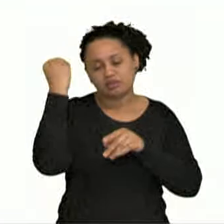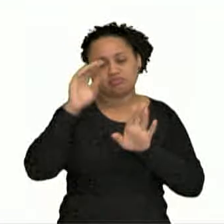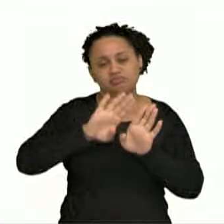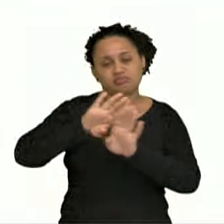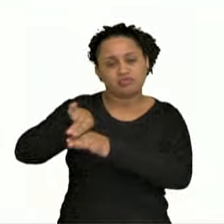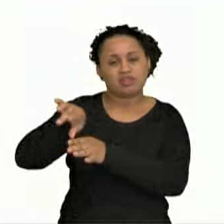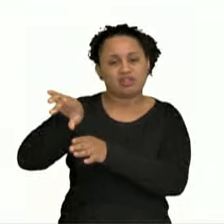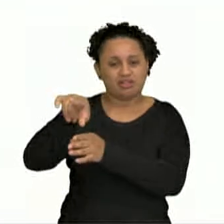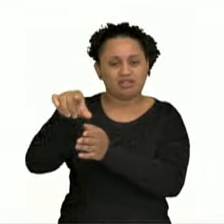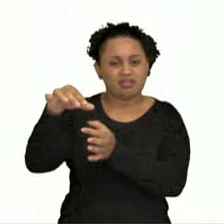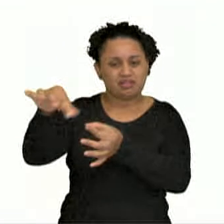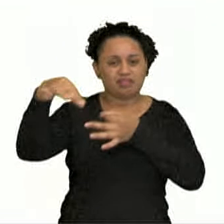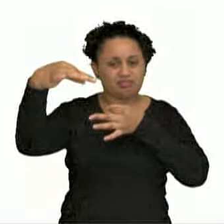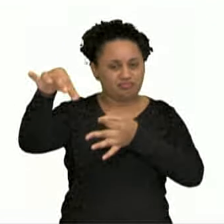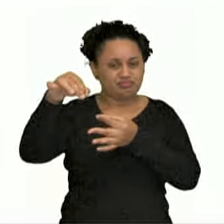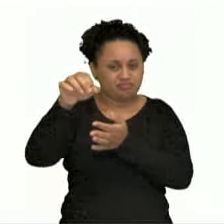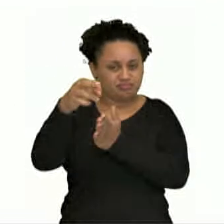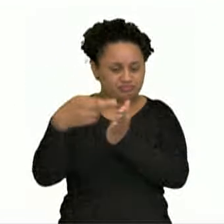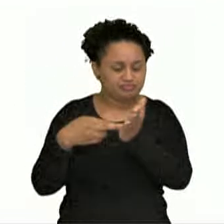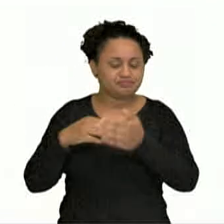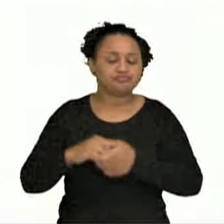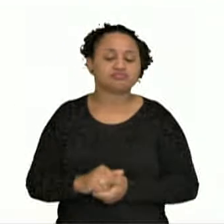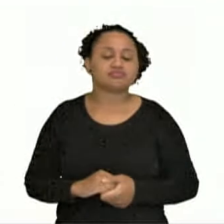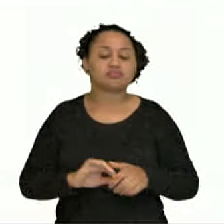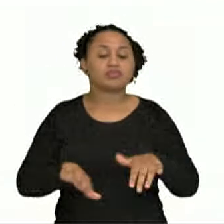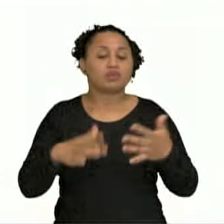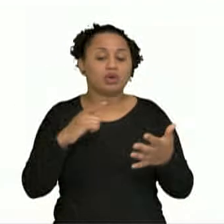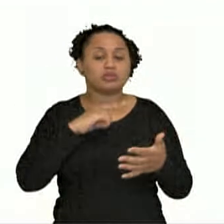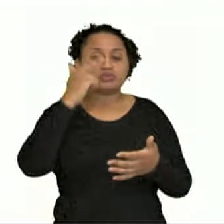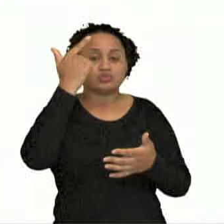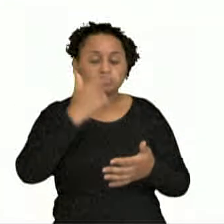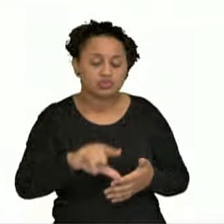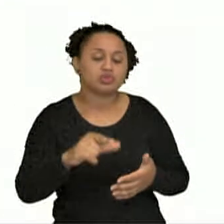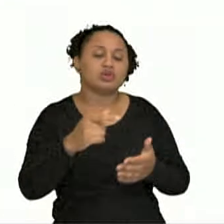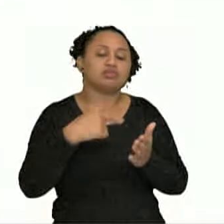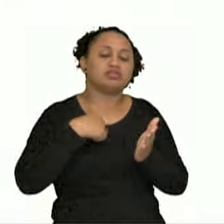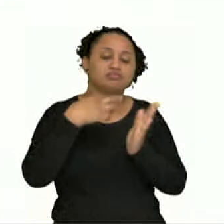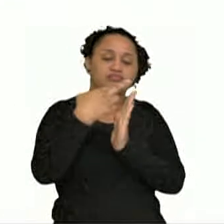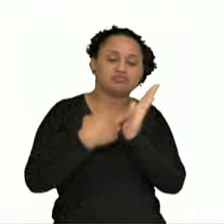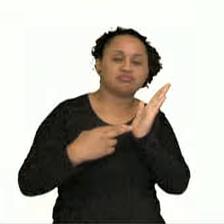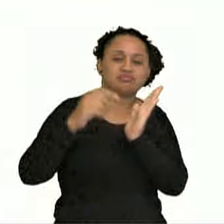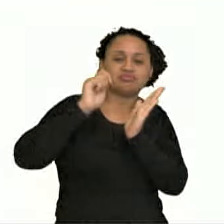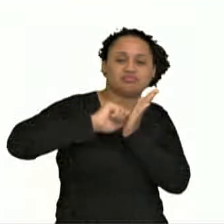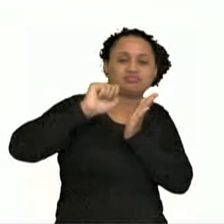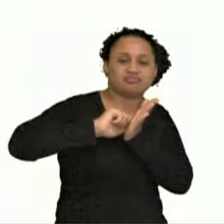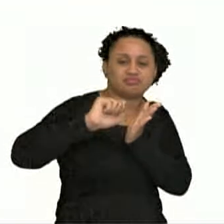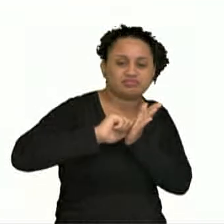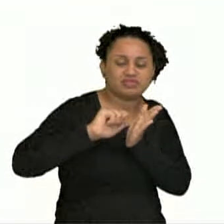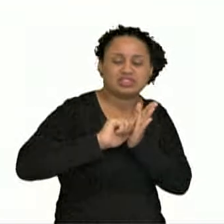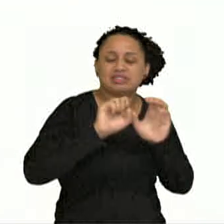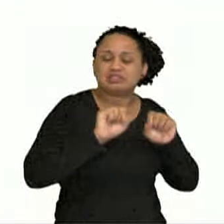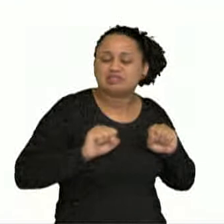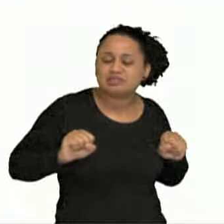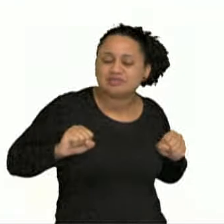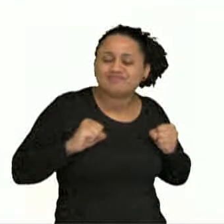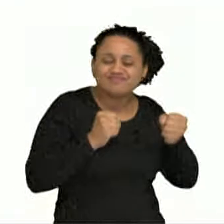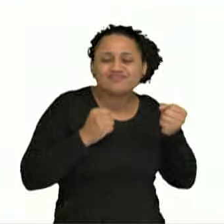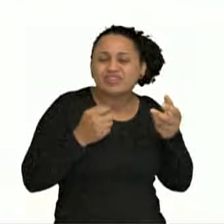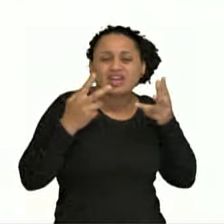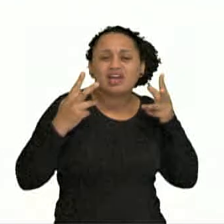careta. E quando eu tinha de novo que fazer a redação, eu me aplicava